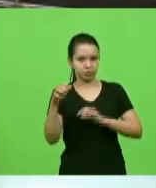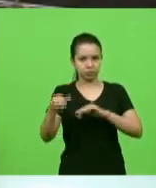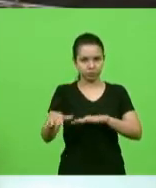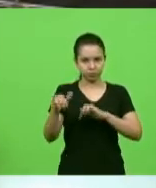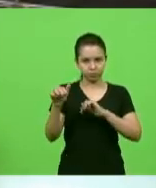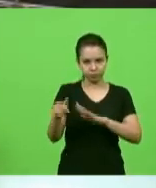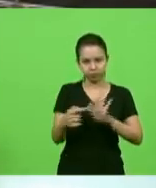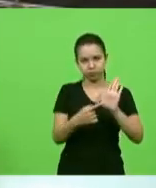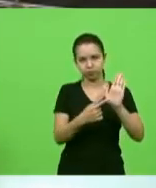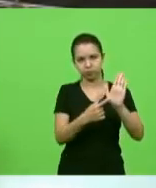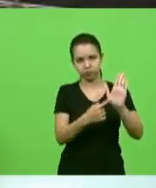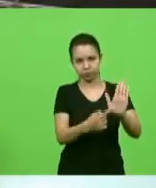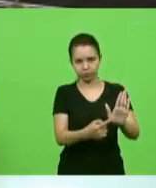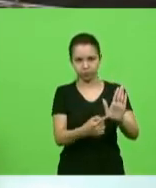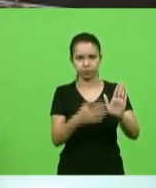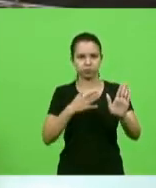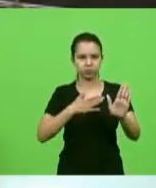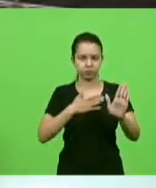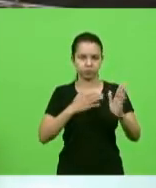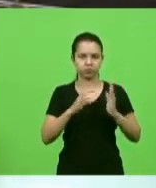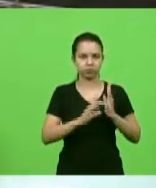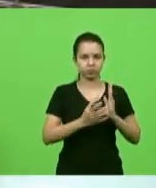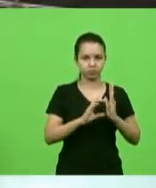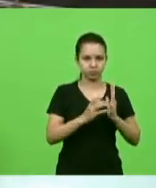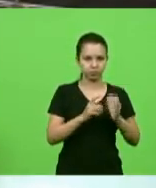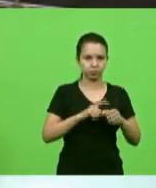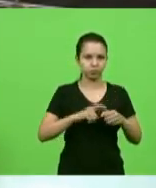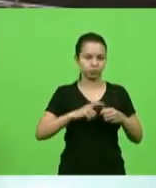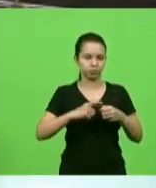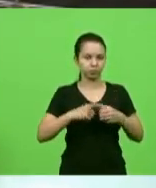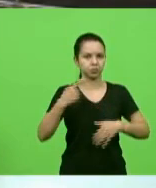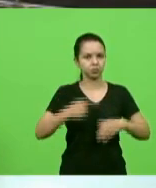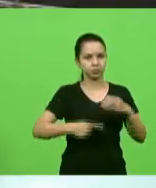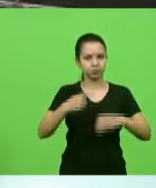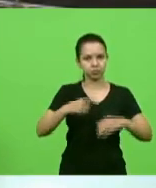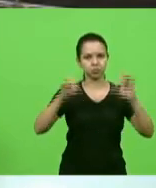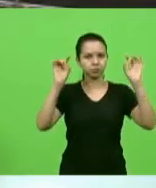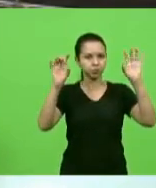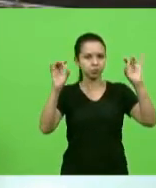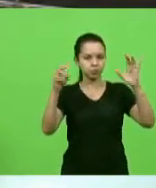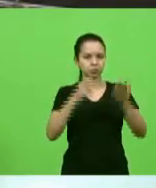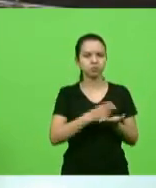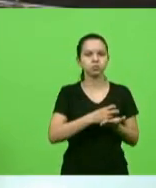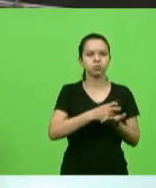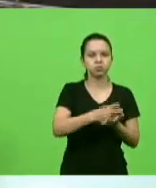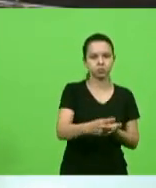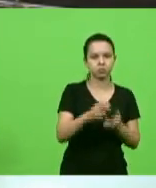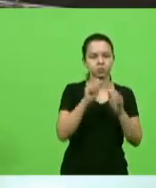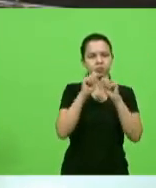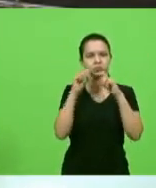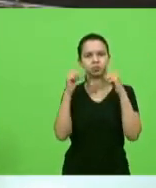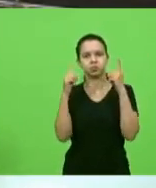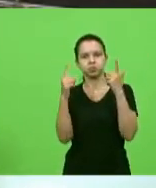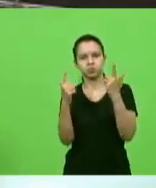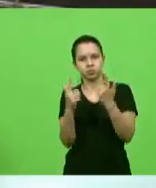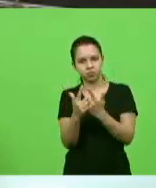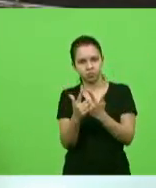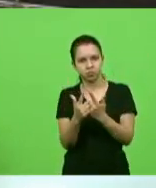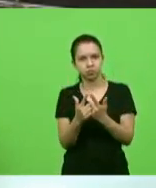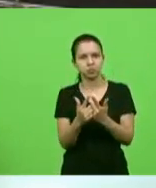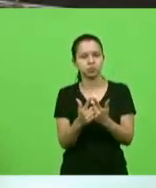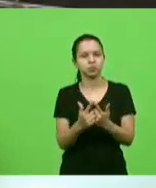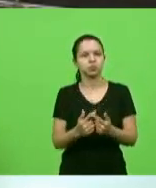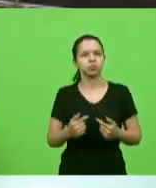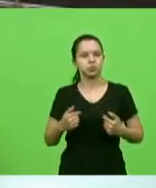Setembro indicado pelo meu partido para compor a comissão especial vítima na Assembleia eletiva Acabei